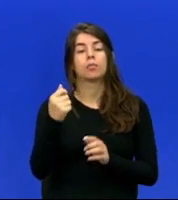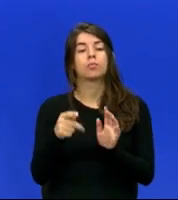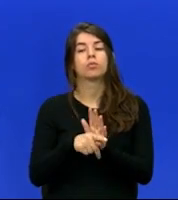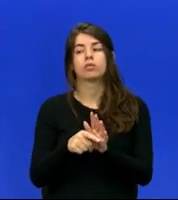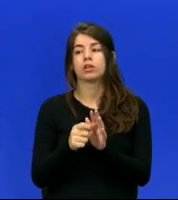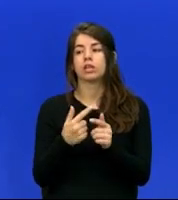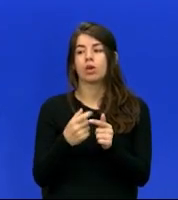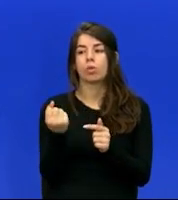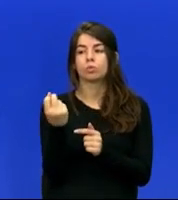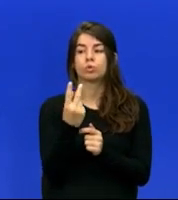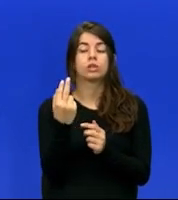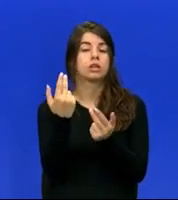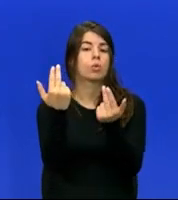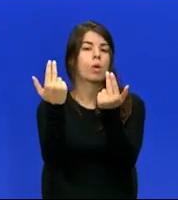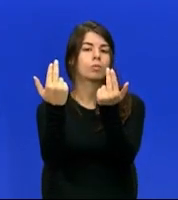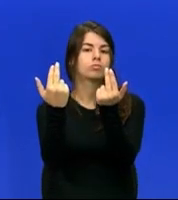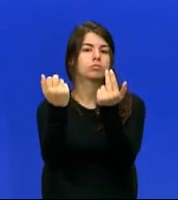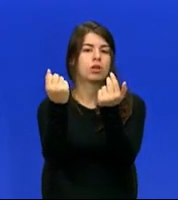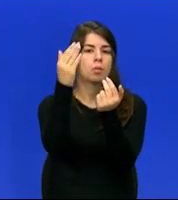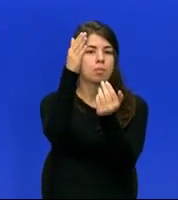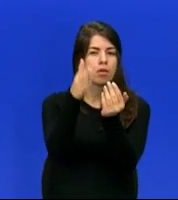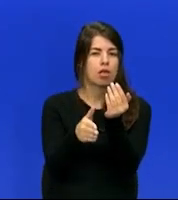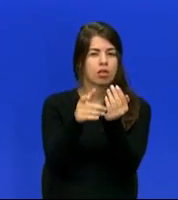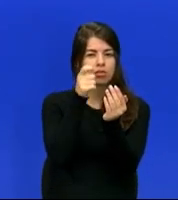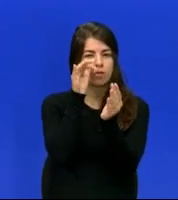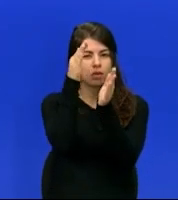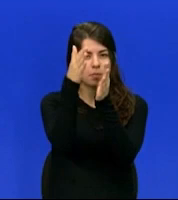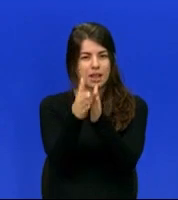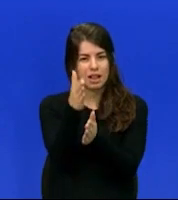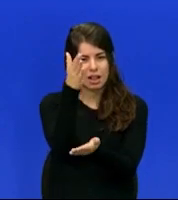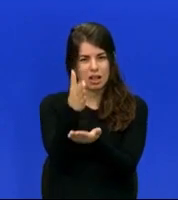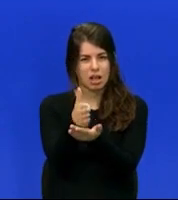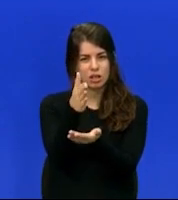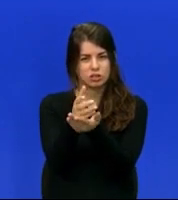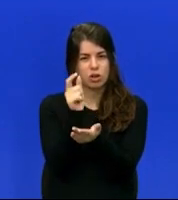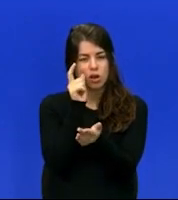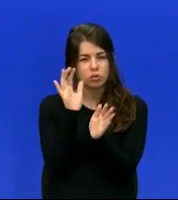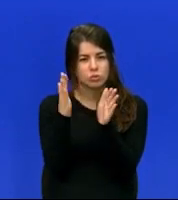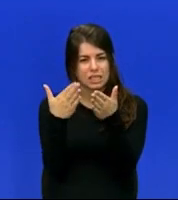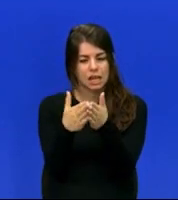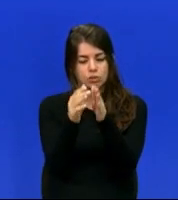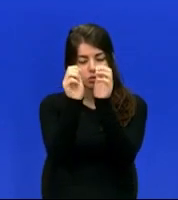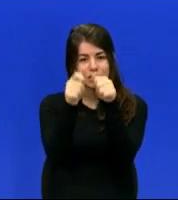iguais, né? Então, a relação de simetria. Então, aqui no centro,